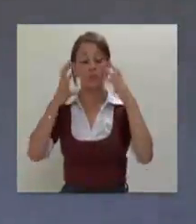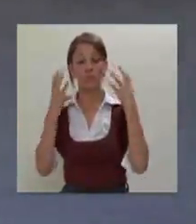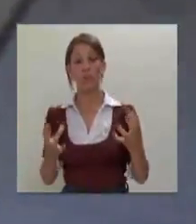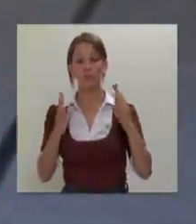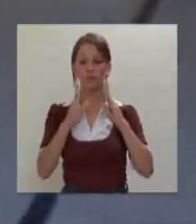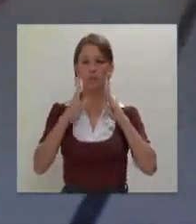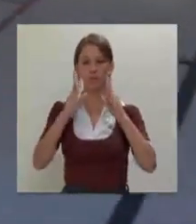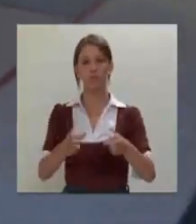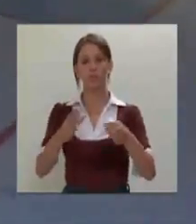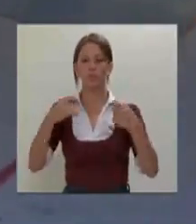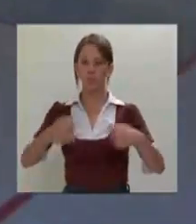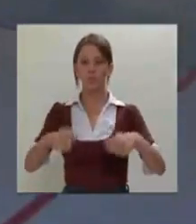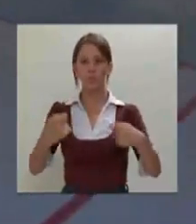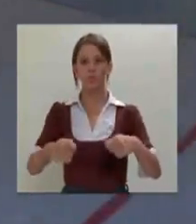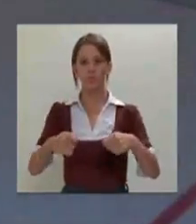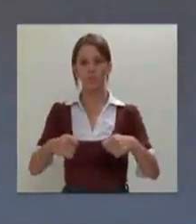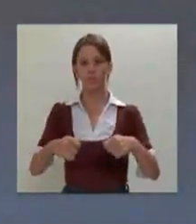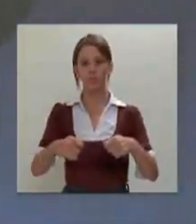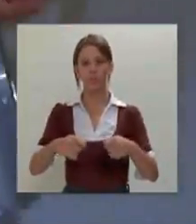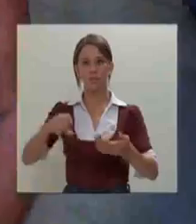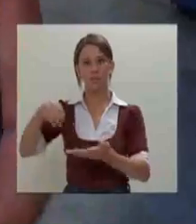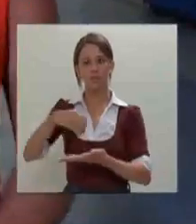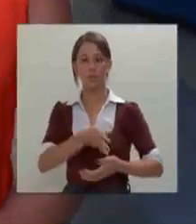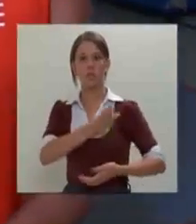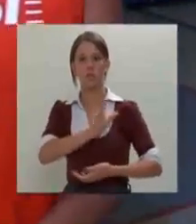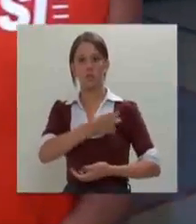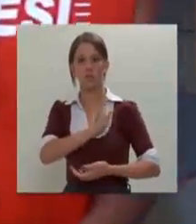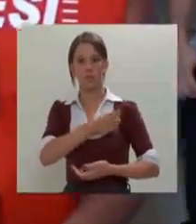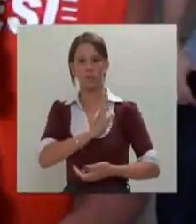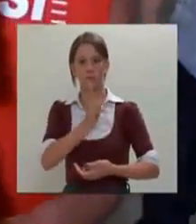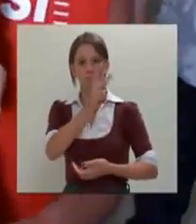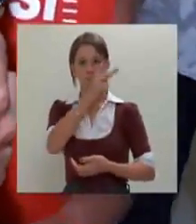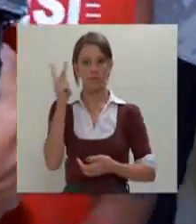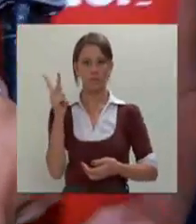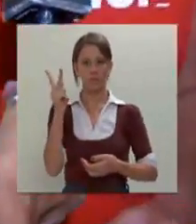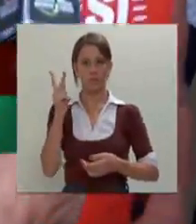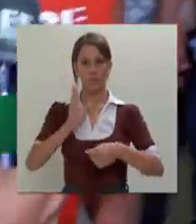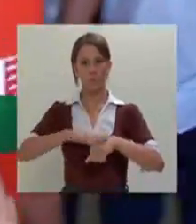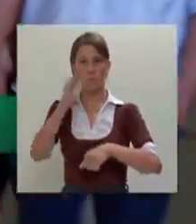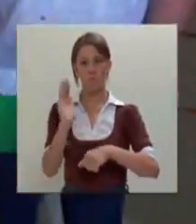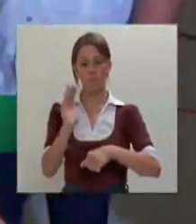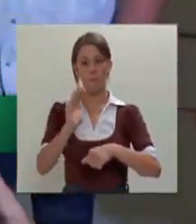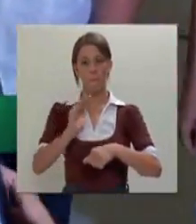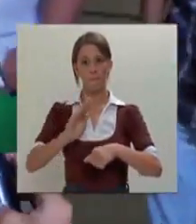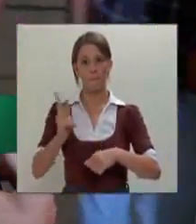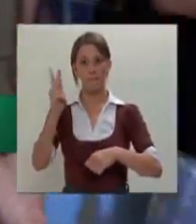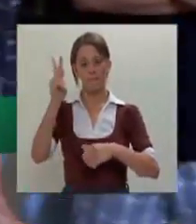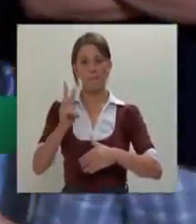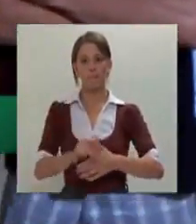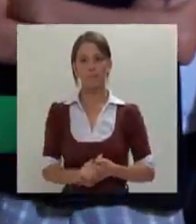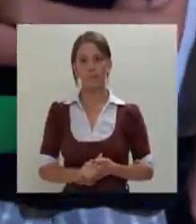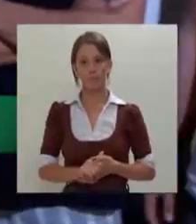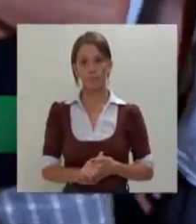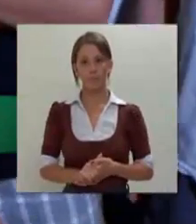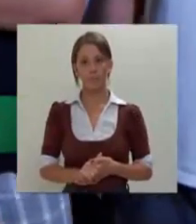de rodas com essa seleção de campeões. Esta equipe, o ano passado, ficou em quarto lugar no Campeonato Brasileiro.